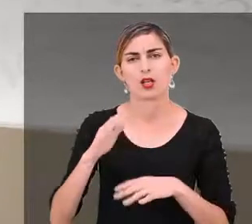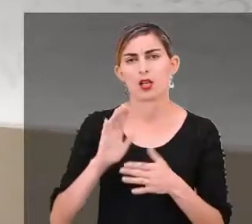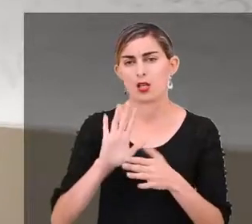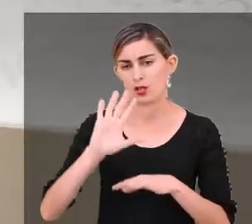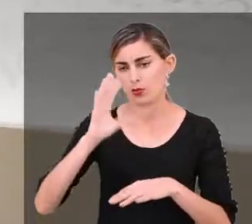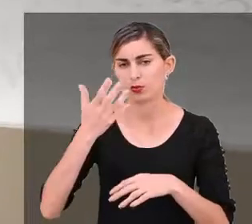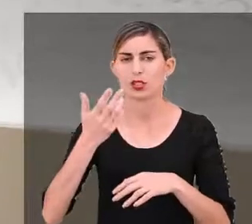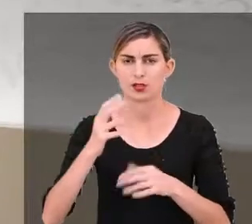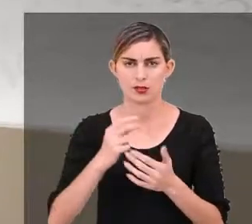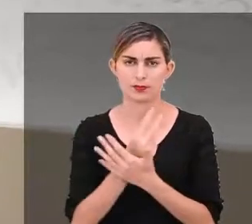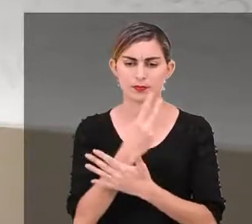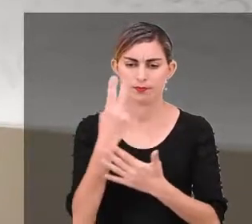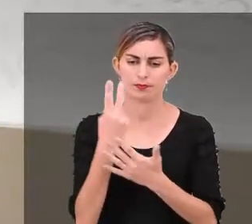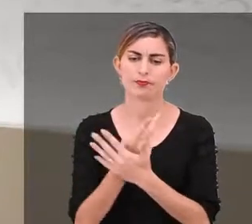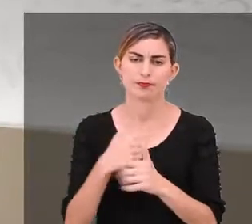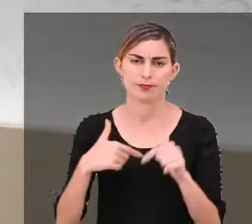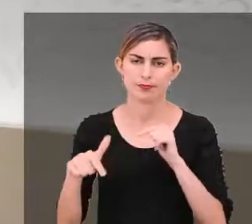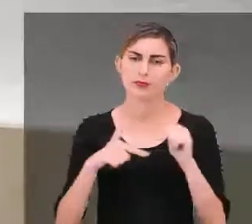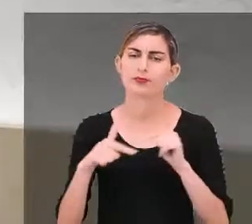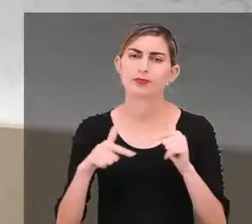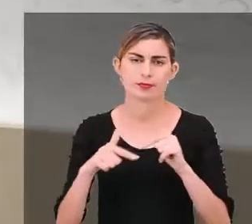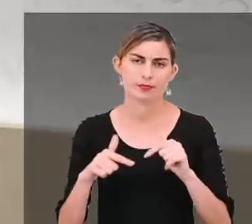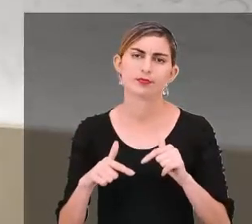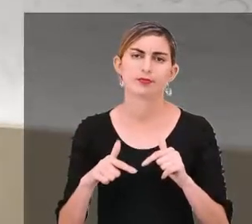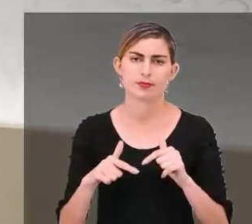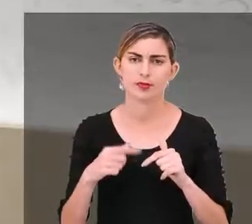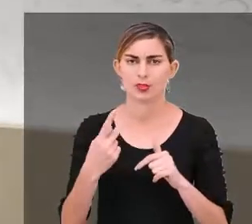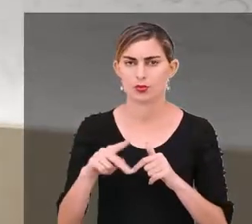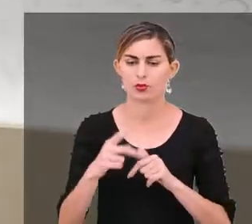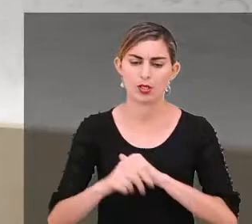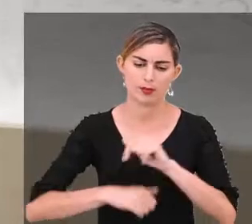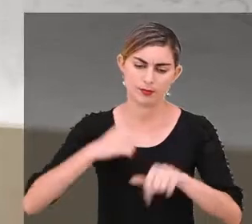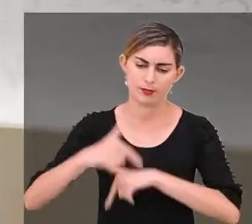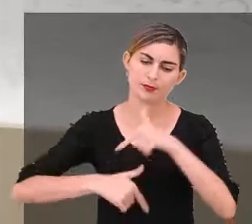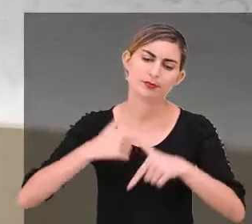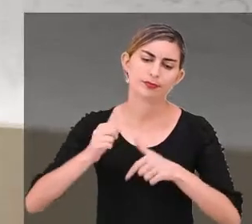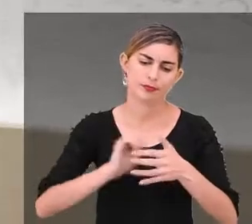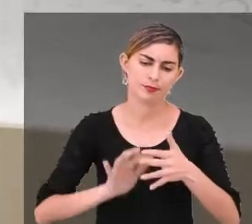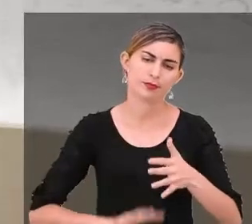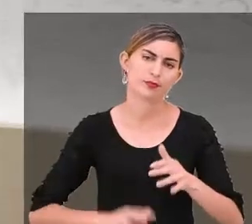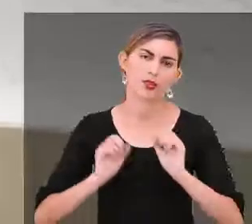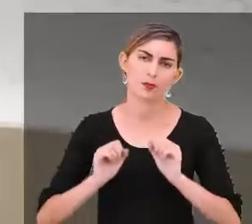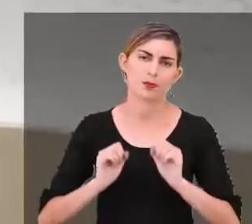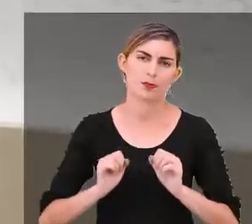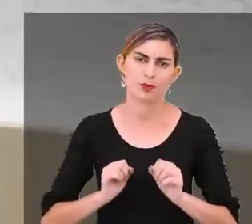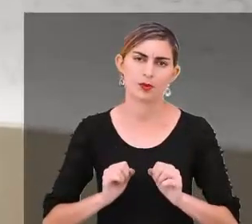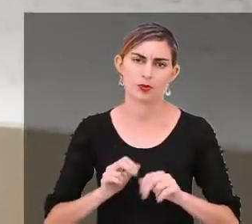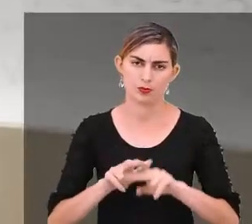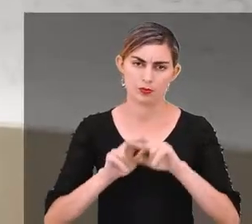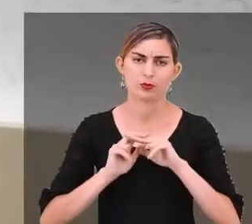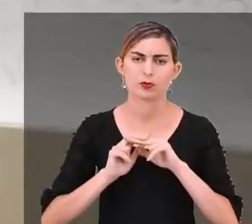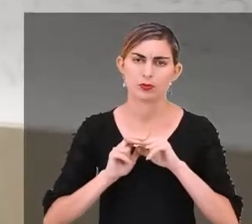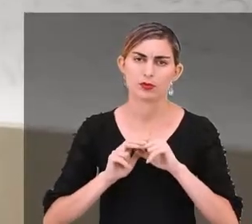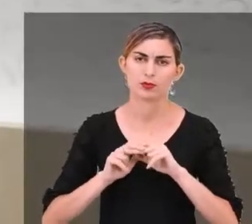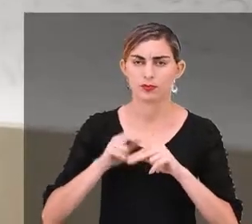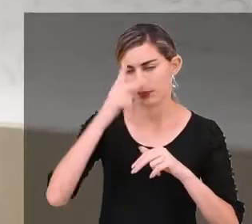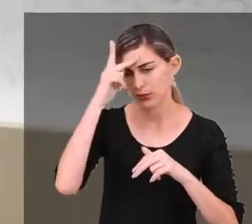estar ocasionando esses acidentes de trabalho, onde as suas atividades podem estar levando